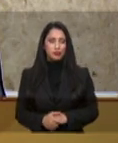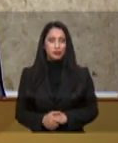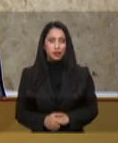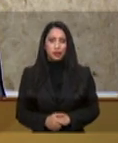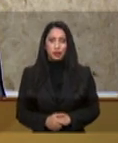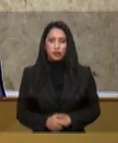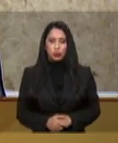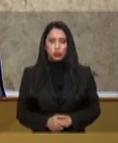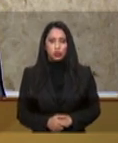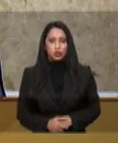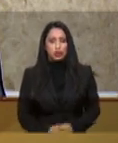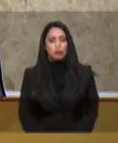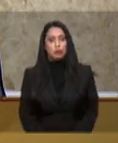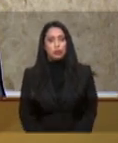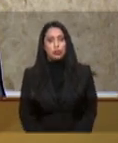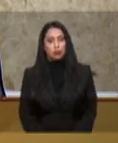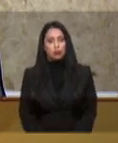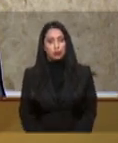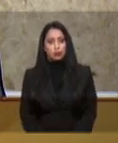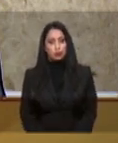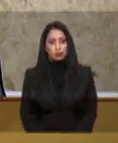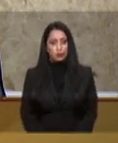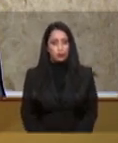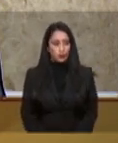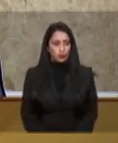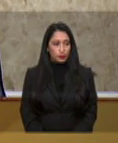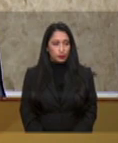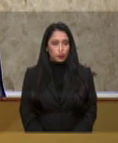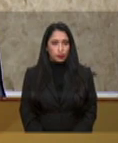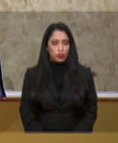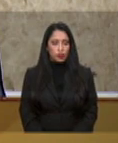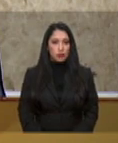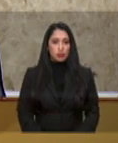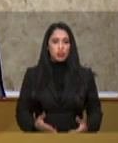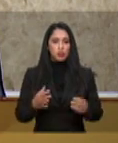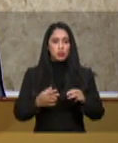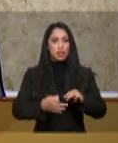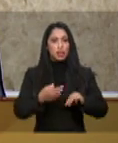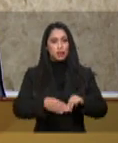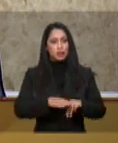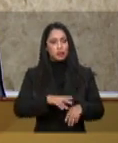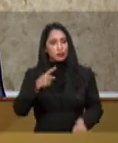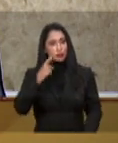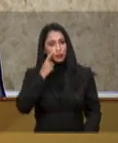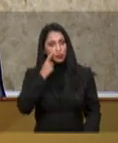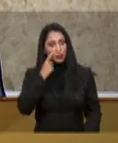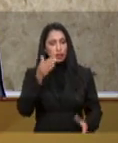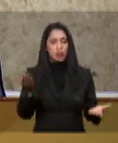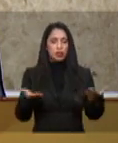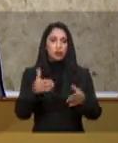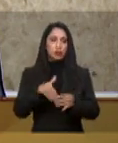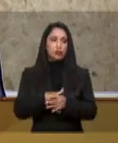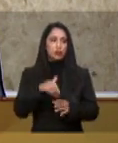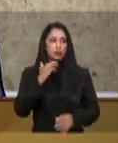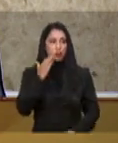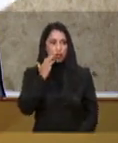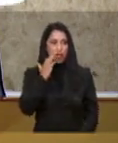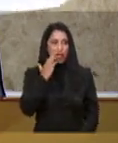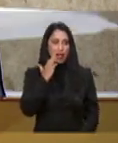curia, razão pela qual eu passo a palavra à sua excelência, o ministro Nunes Marques, para o voto.